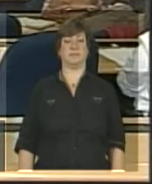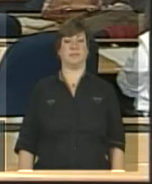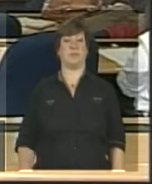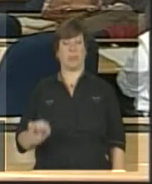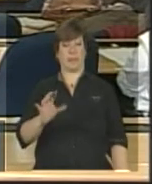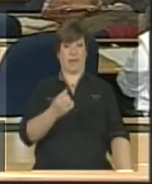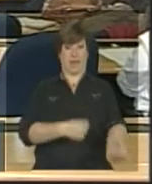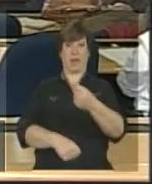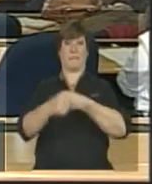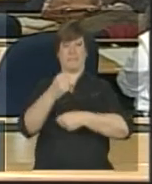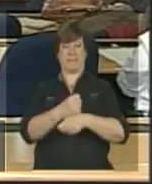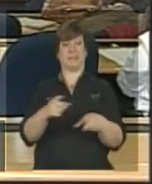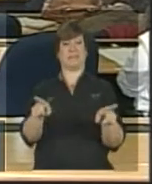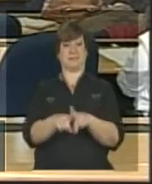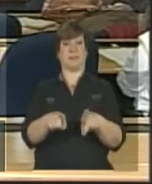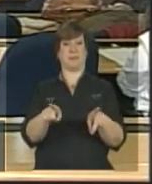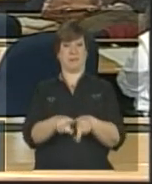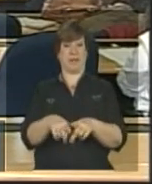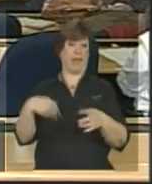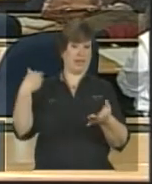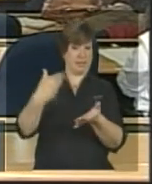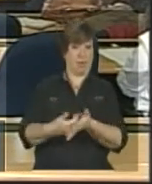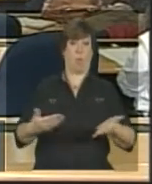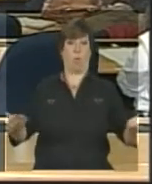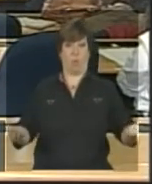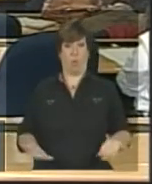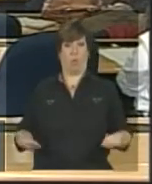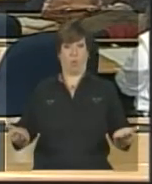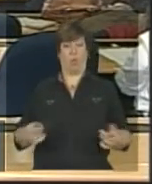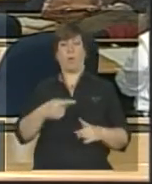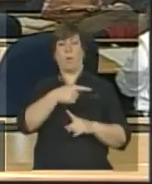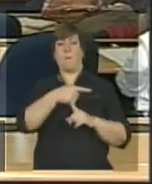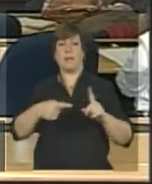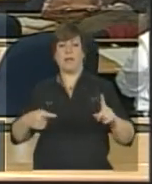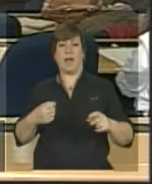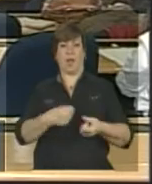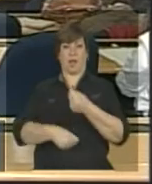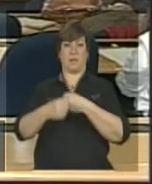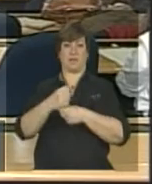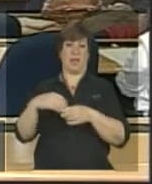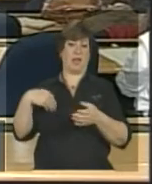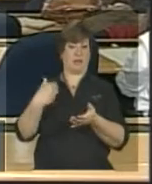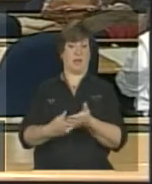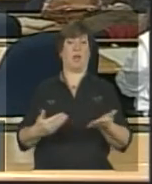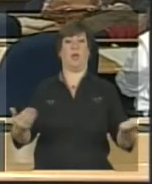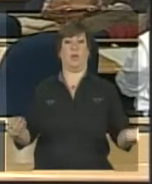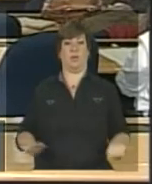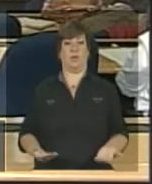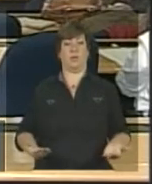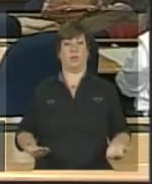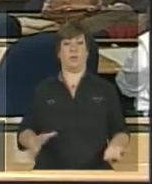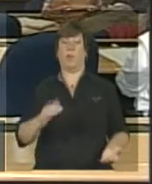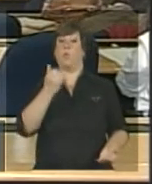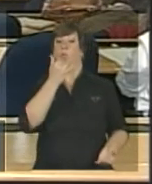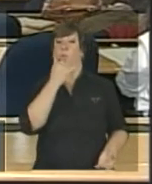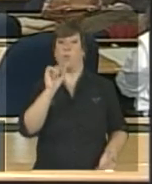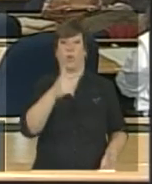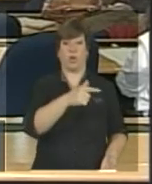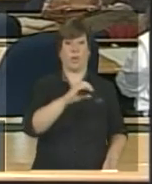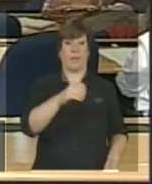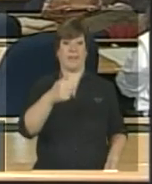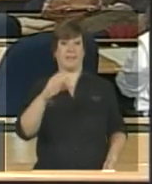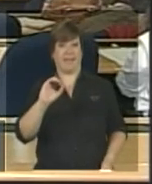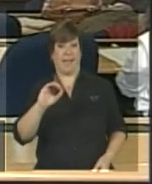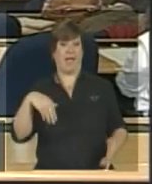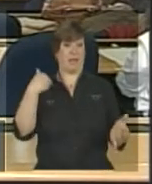Do ano passado também para cá, do meio do ano passado, nós passamos a, aliás, desculpe, de 2010 em diante,